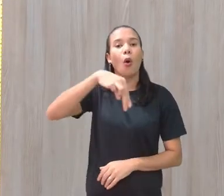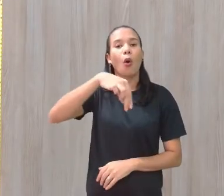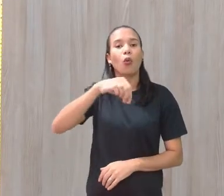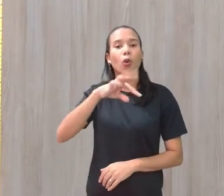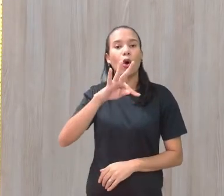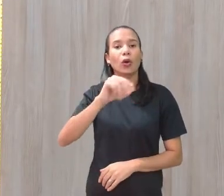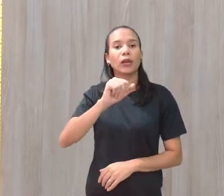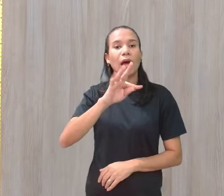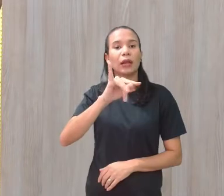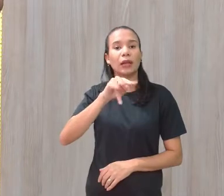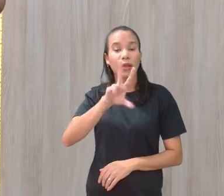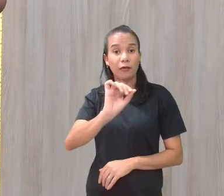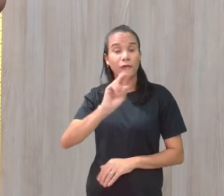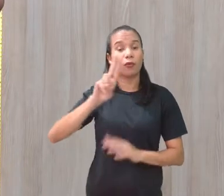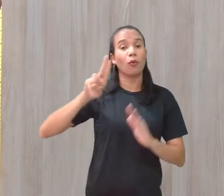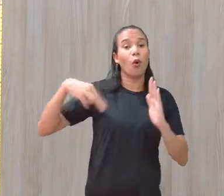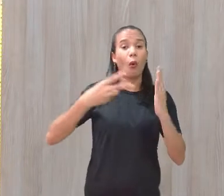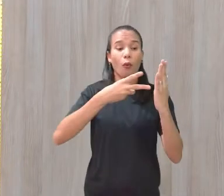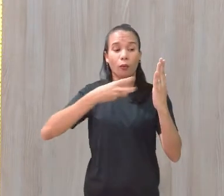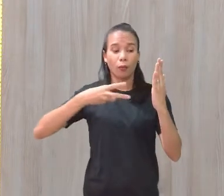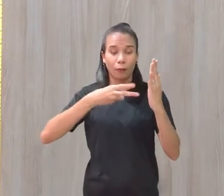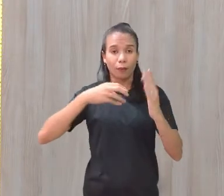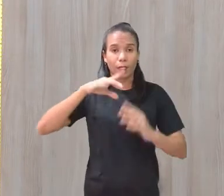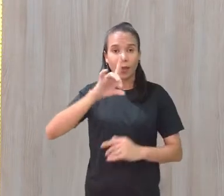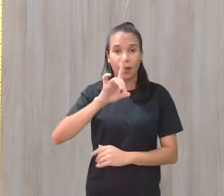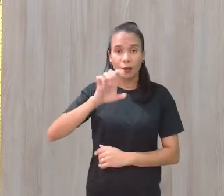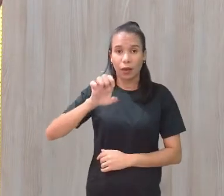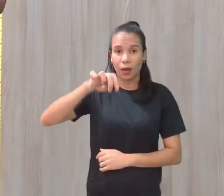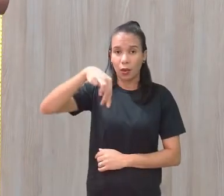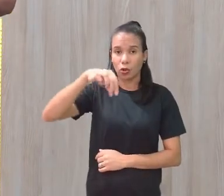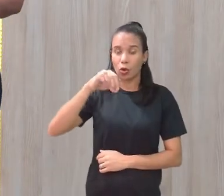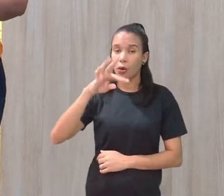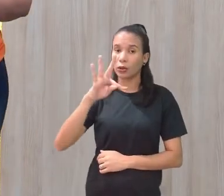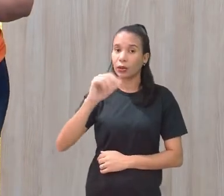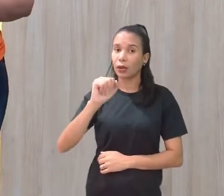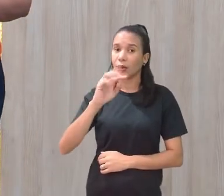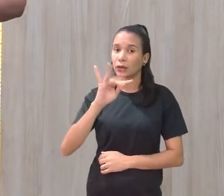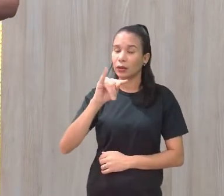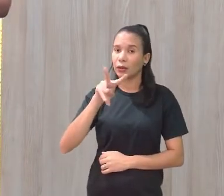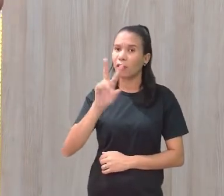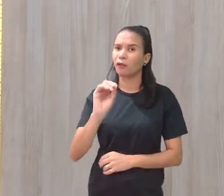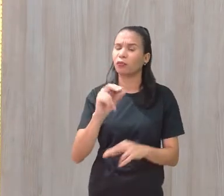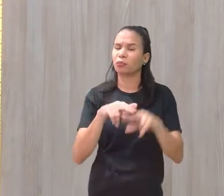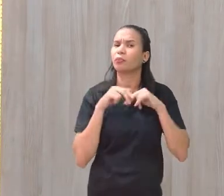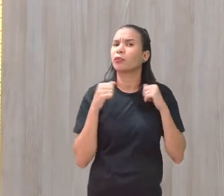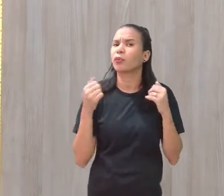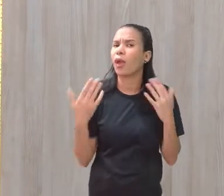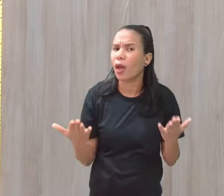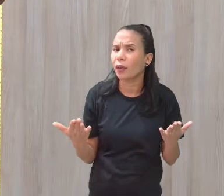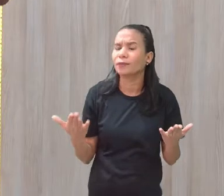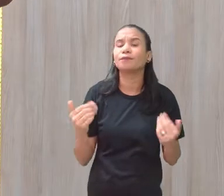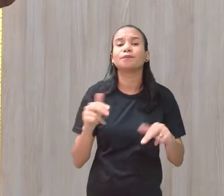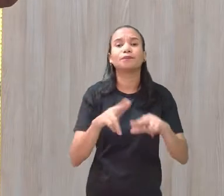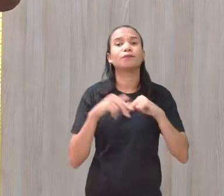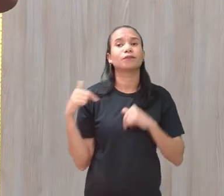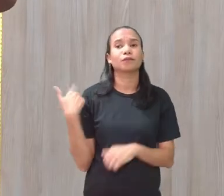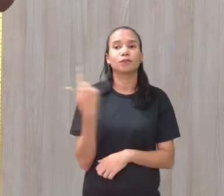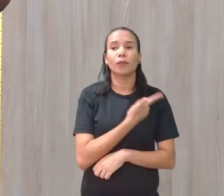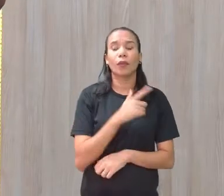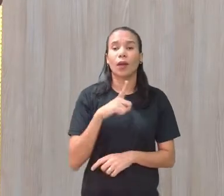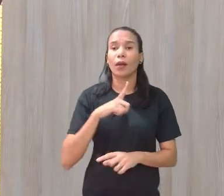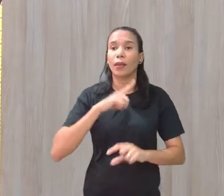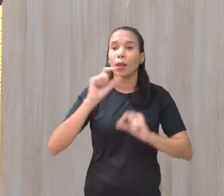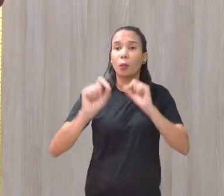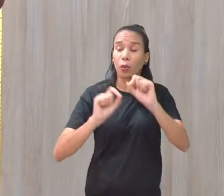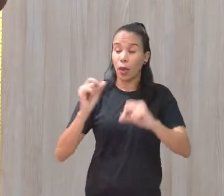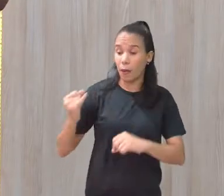tema específico da gramática da linguagem que eu quero que você preste atenção. Por quê, professora? Porque a gente tem